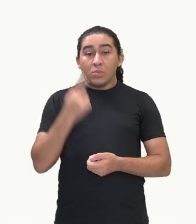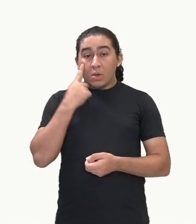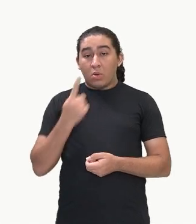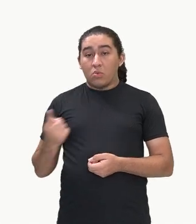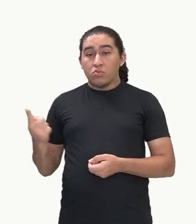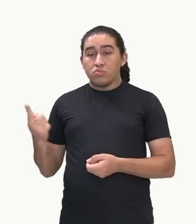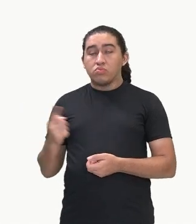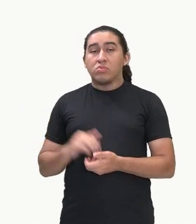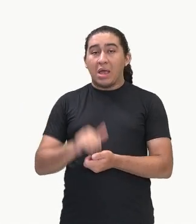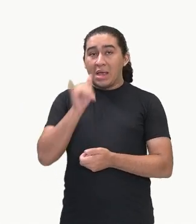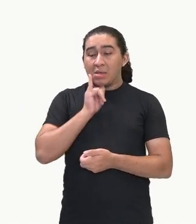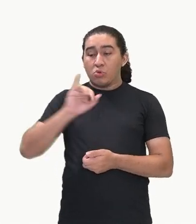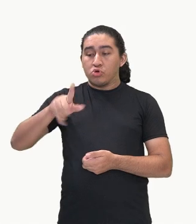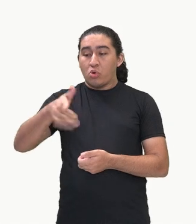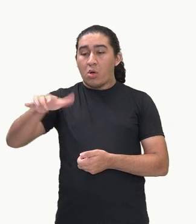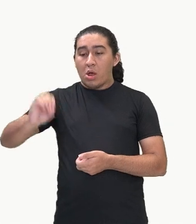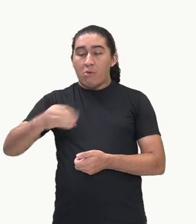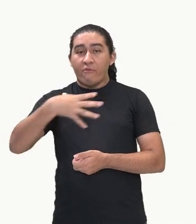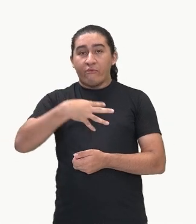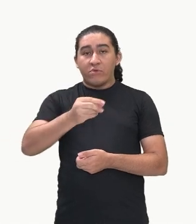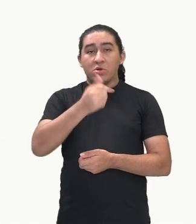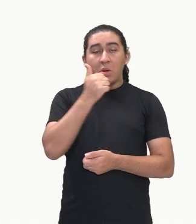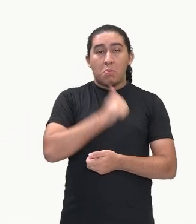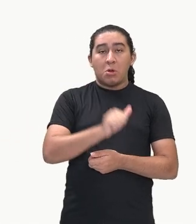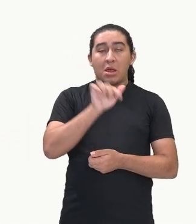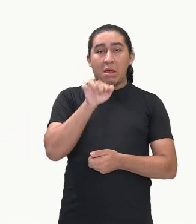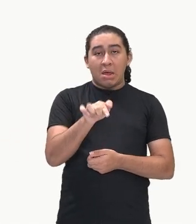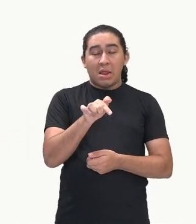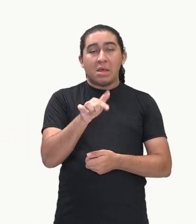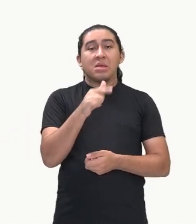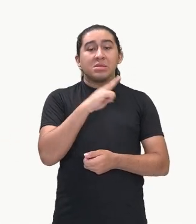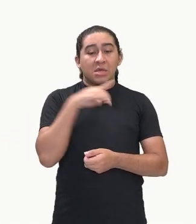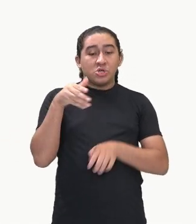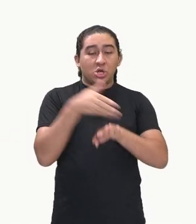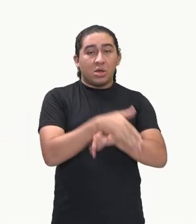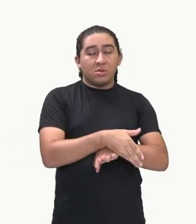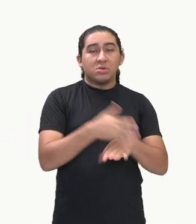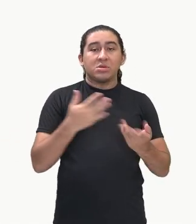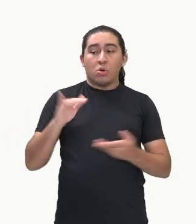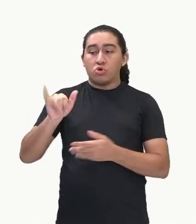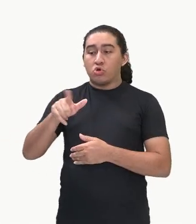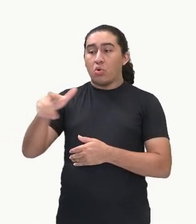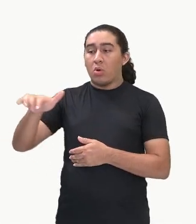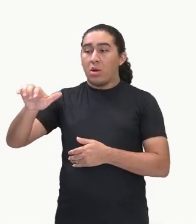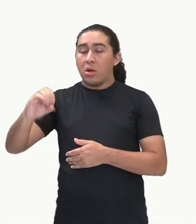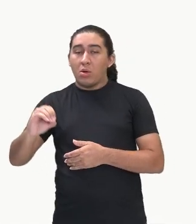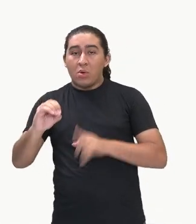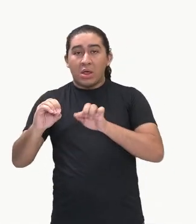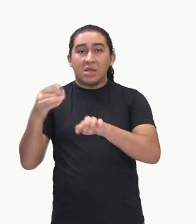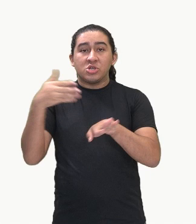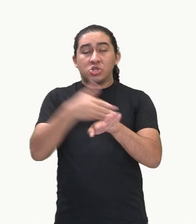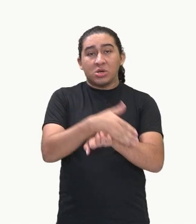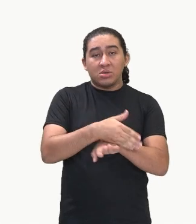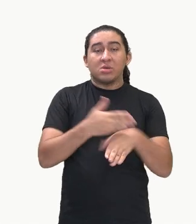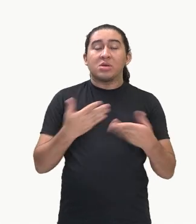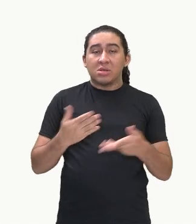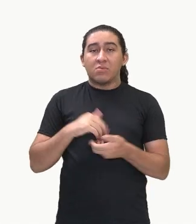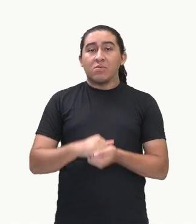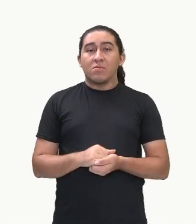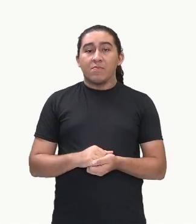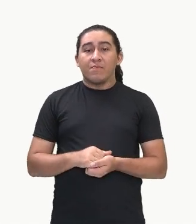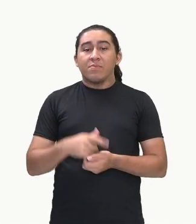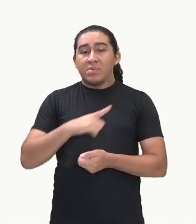João, vírgula, filho da Dona Maria, está chegando. Então, o João está chegando. Filho da Dona Maria vai